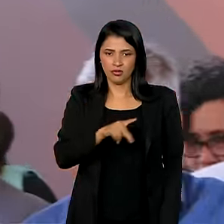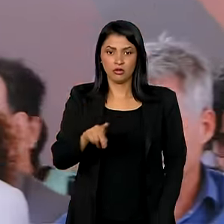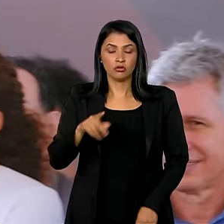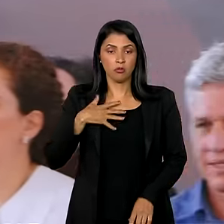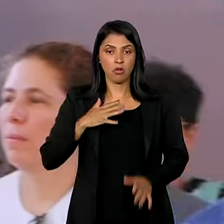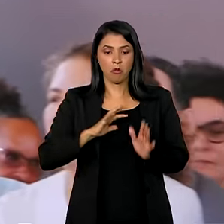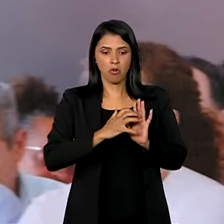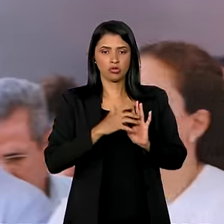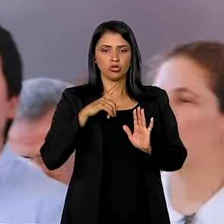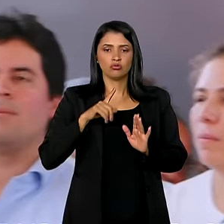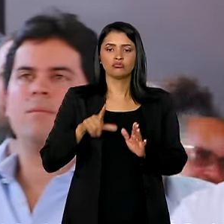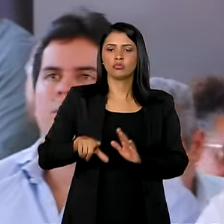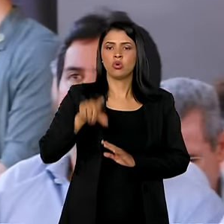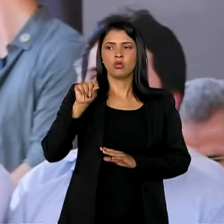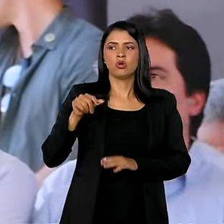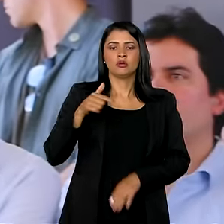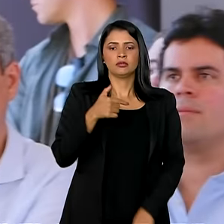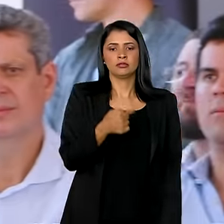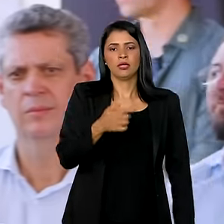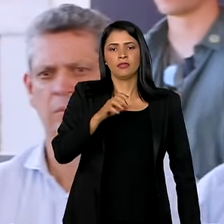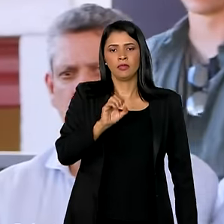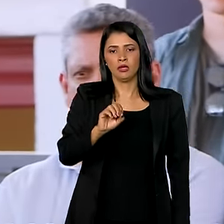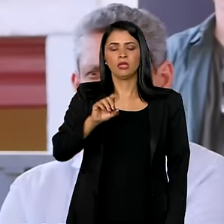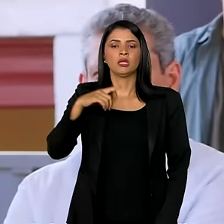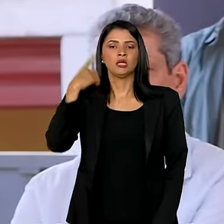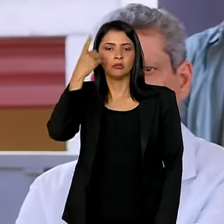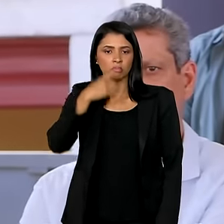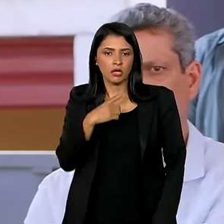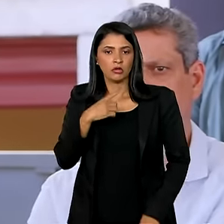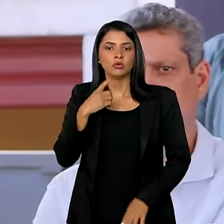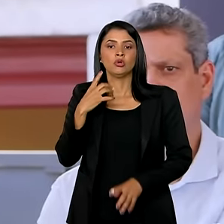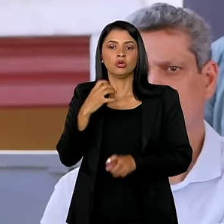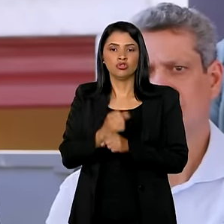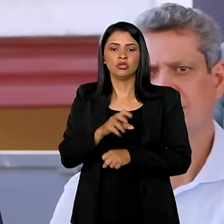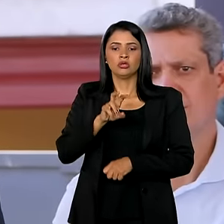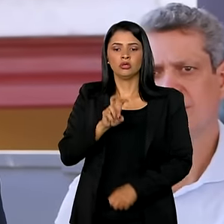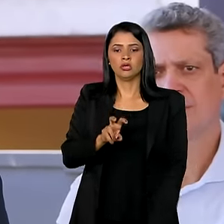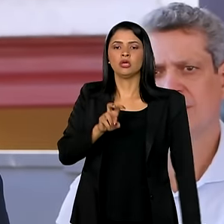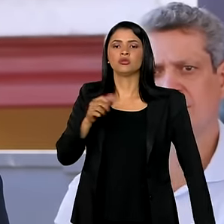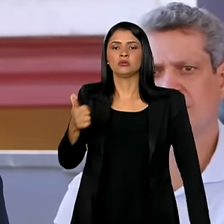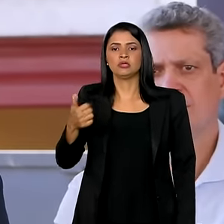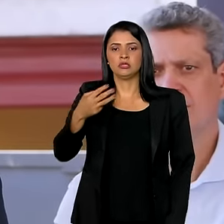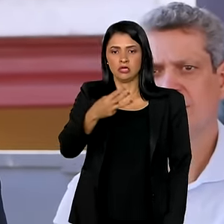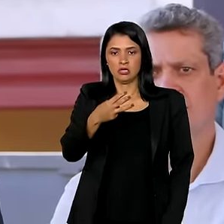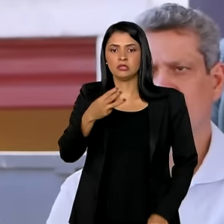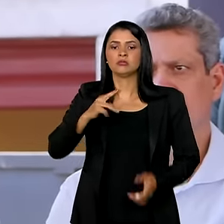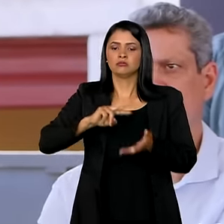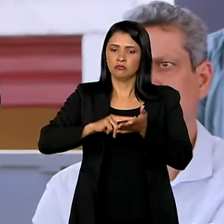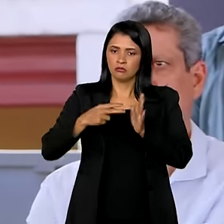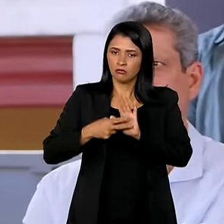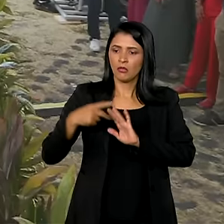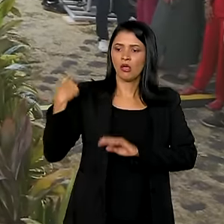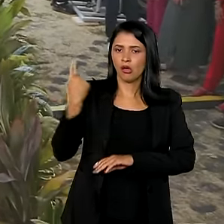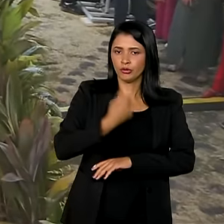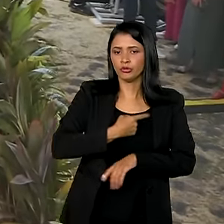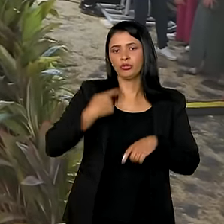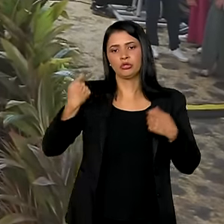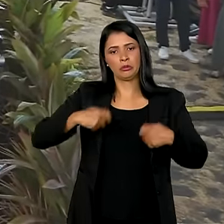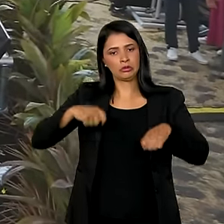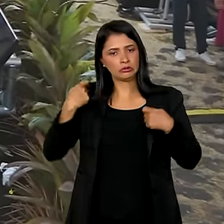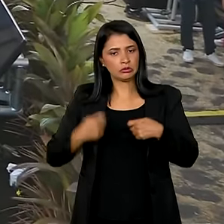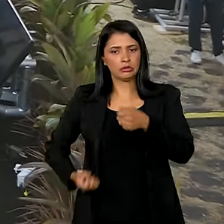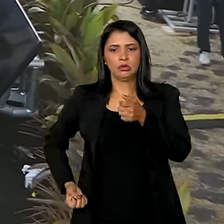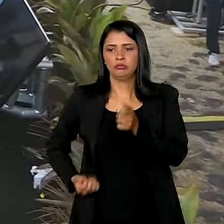meu partido só elegeu 70 deputados de 513. Significa que a gente precisou